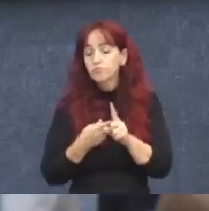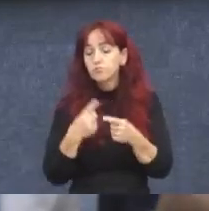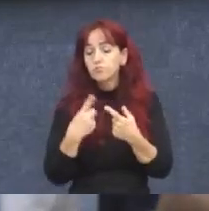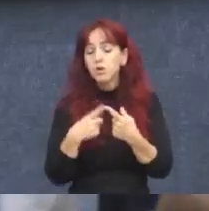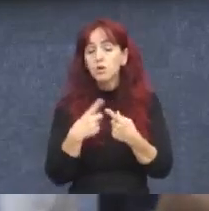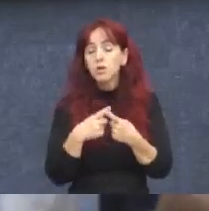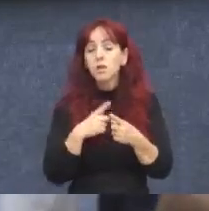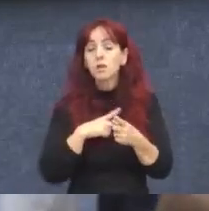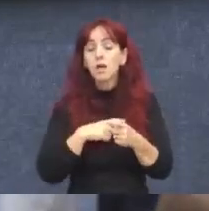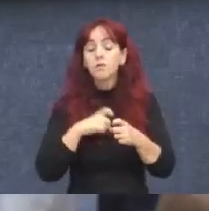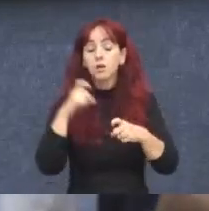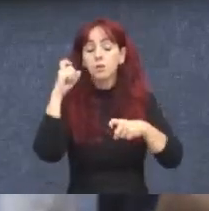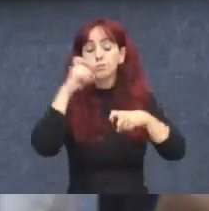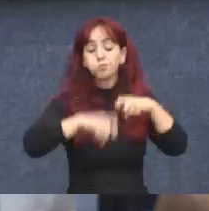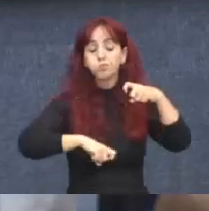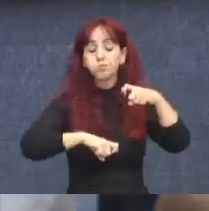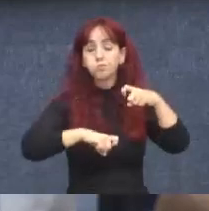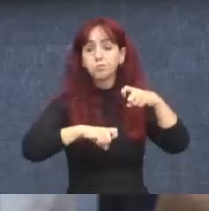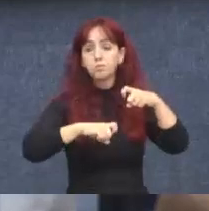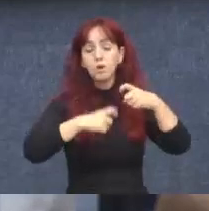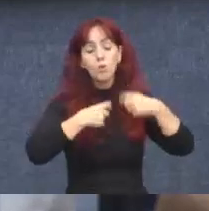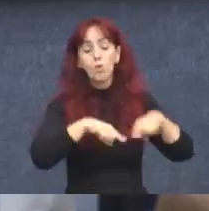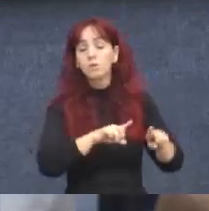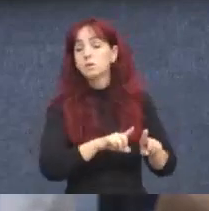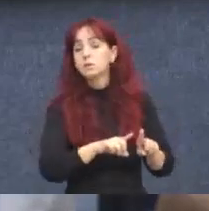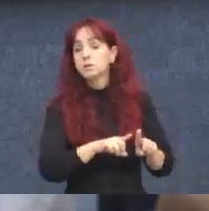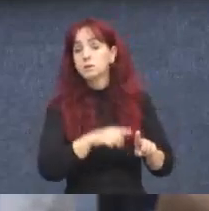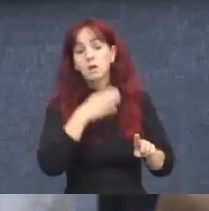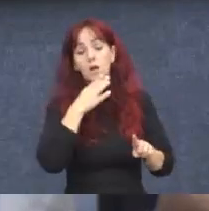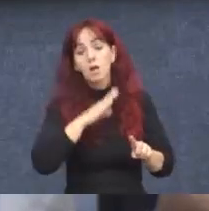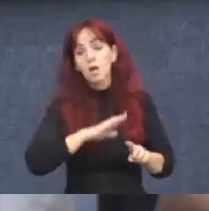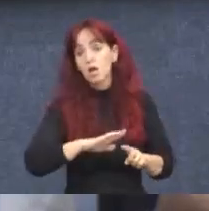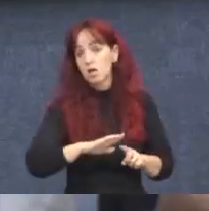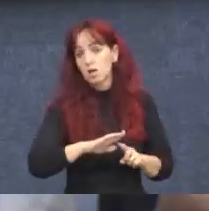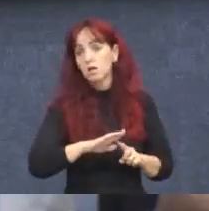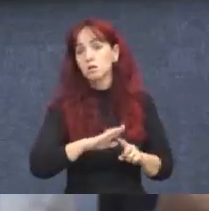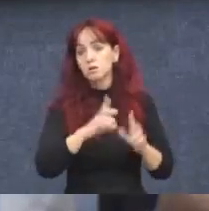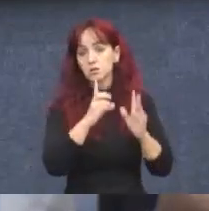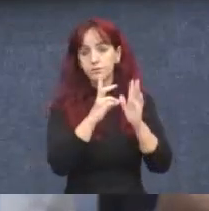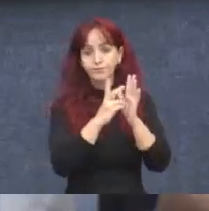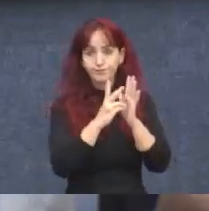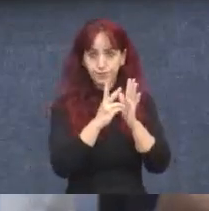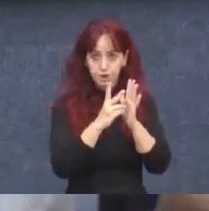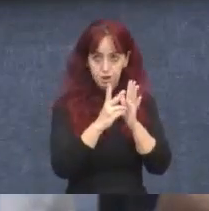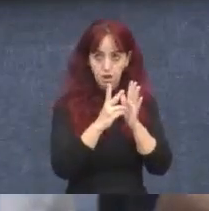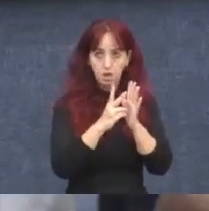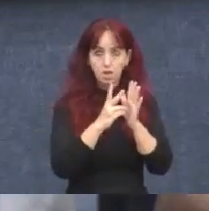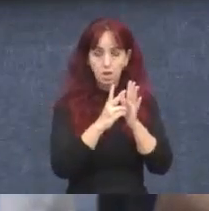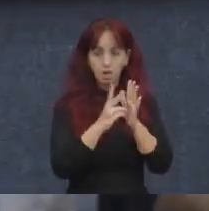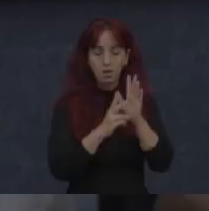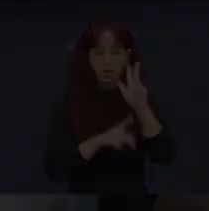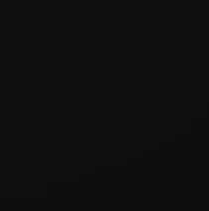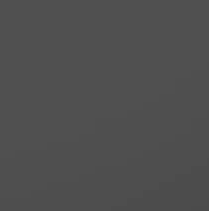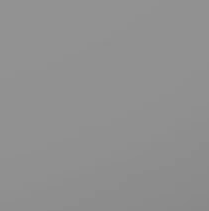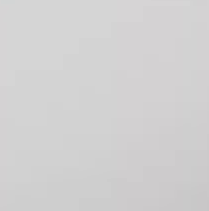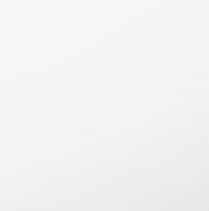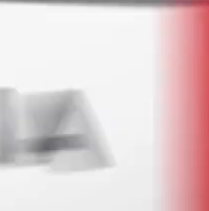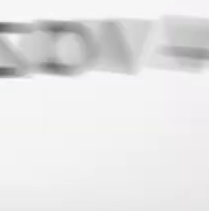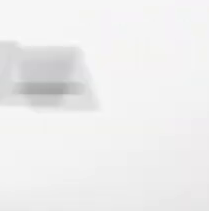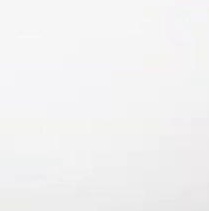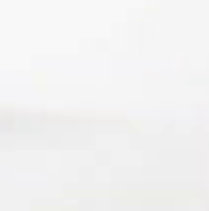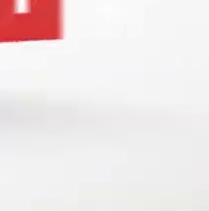estupro contra elas. Estupro contra crianças indígenas do povo Yanomami.